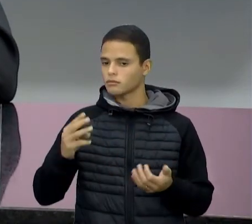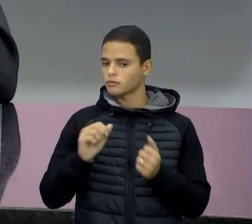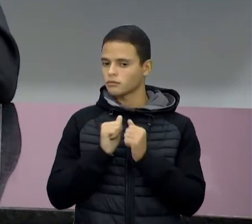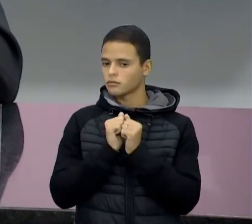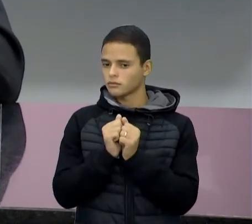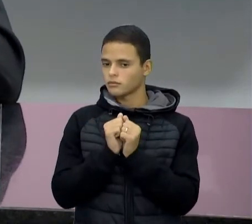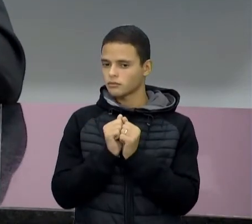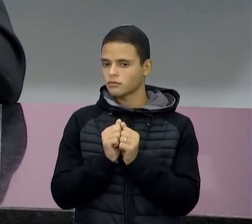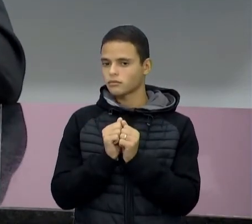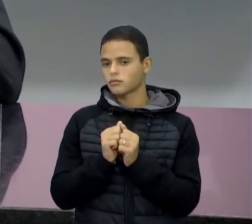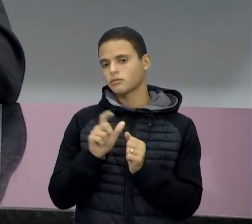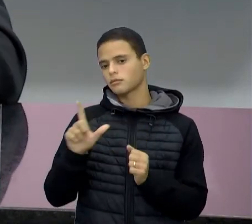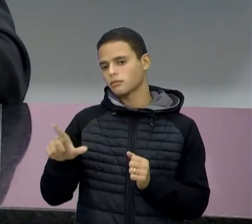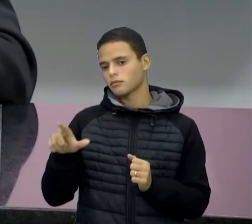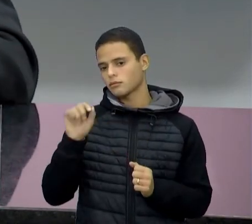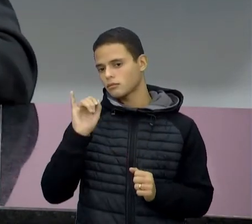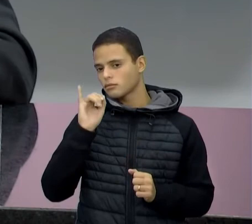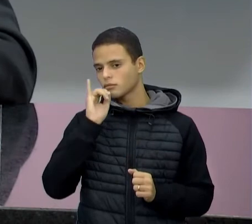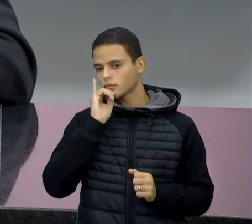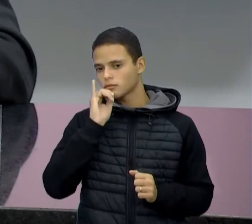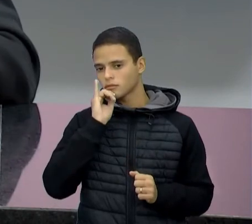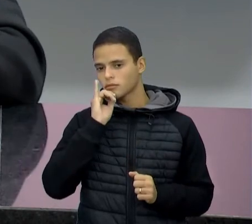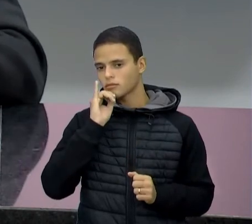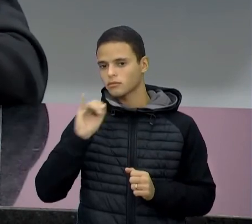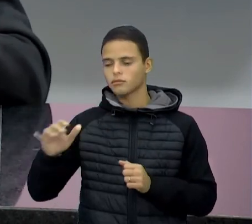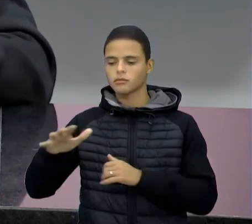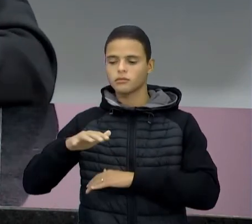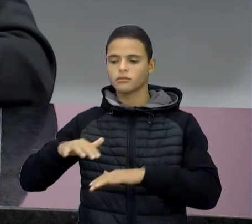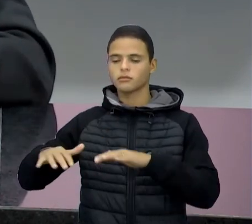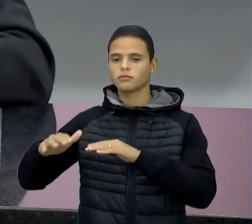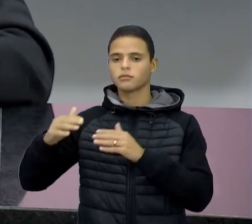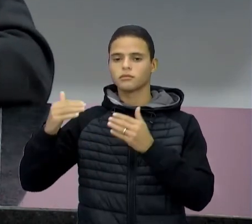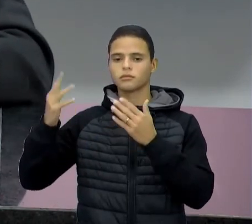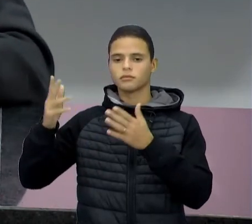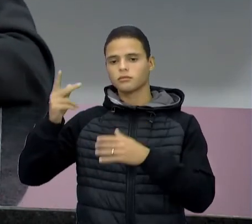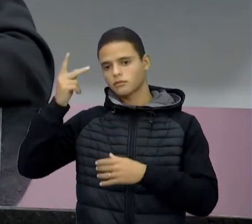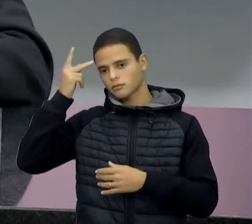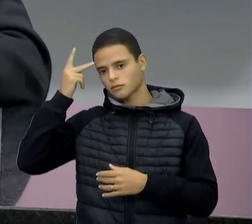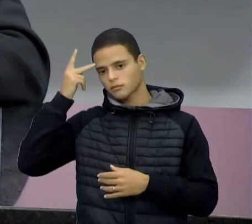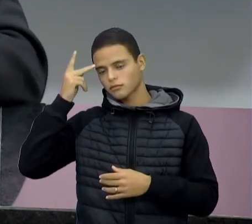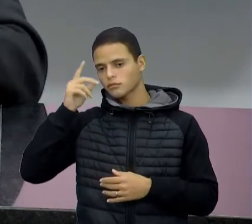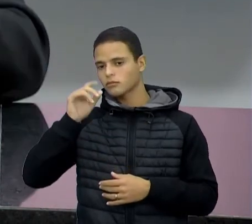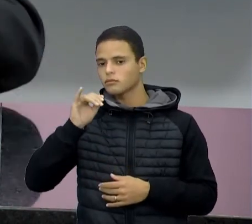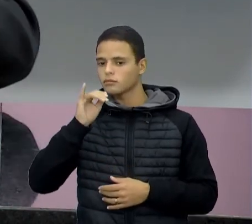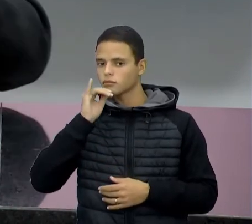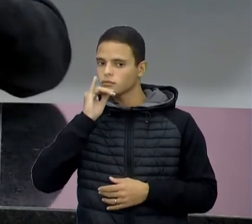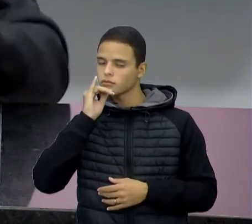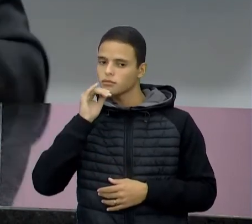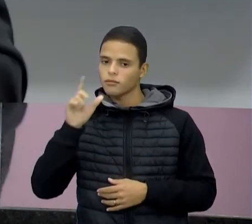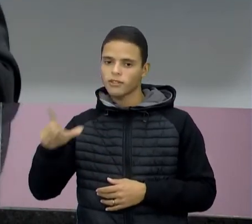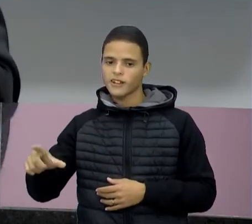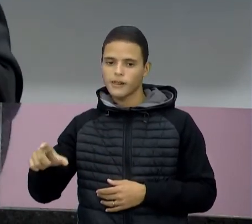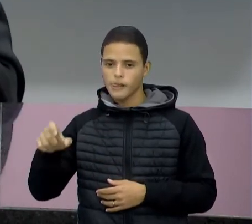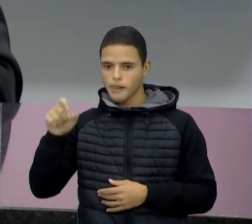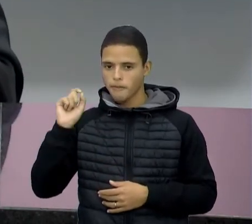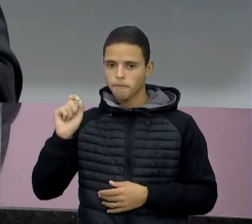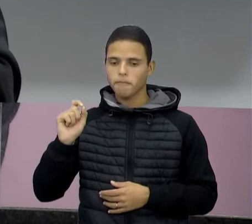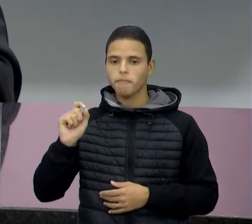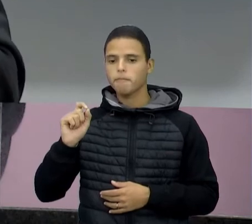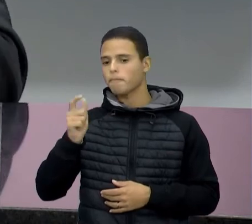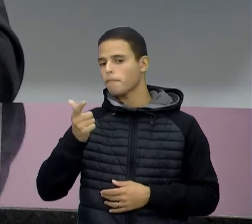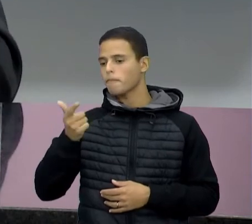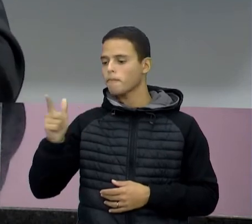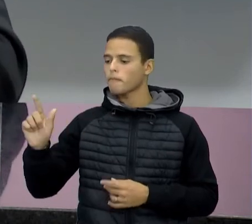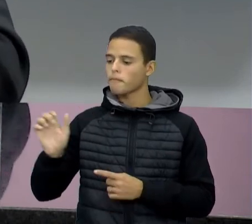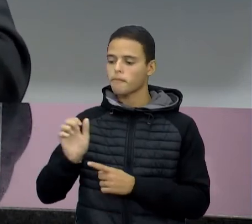vocês, escolhendo, no caso, uma região fora do estado de São Paulo, tá? Eu resolvi, já que vocês vão estudar o estado de São